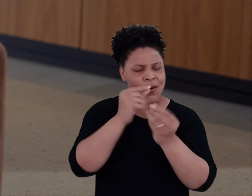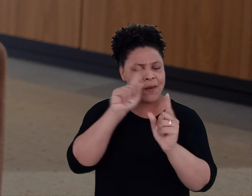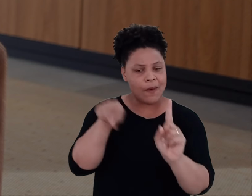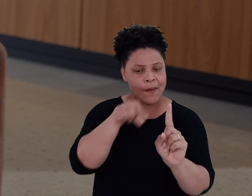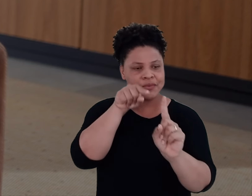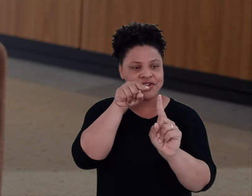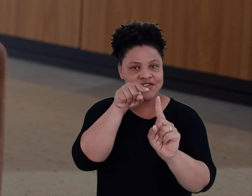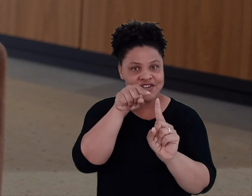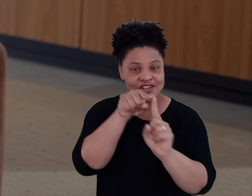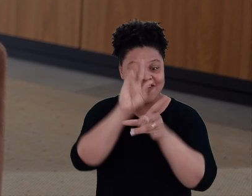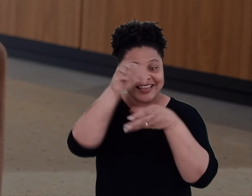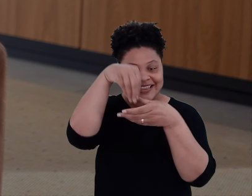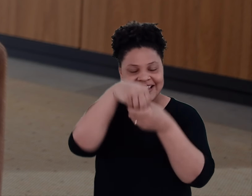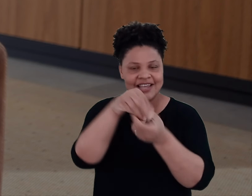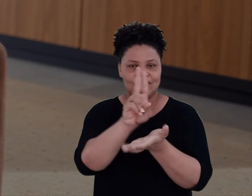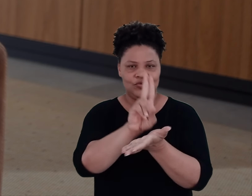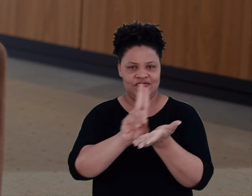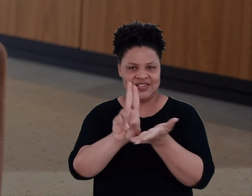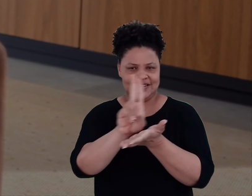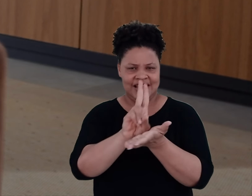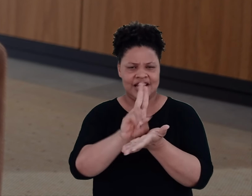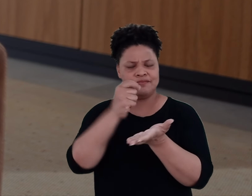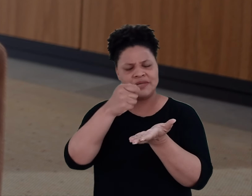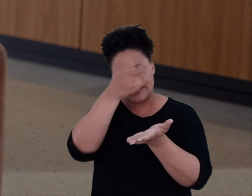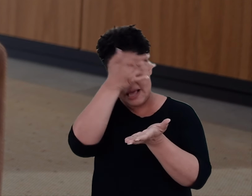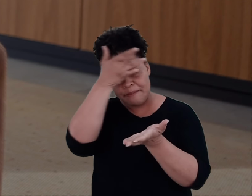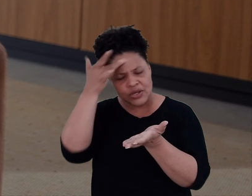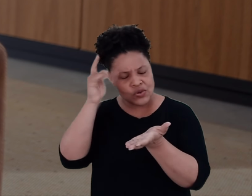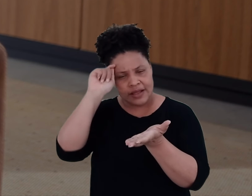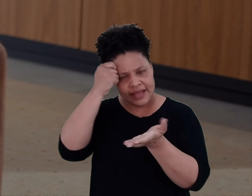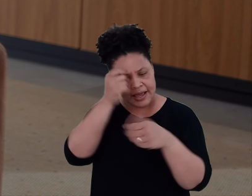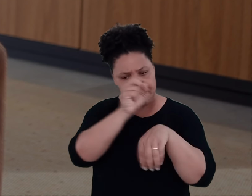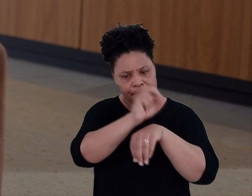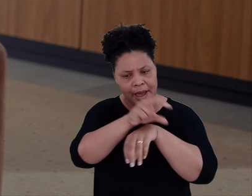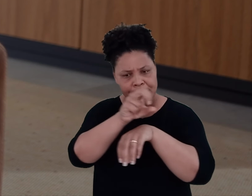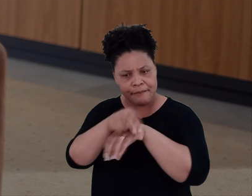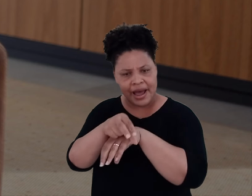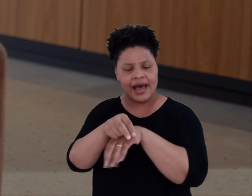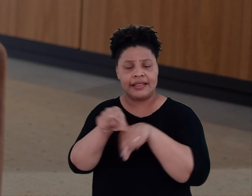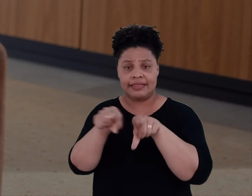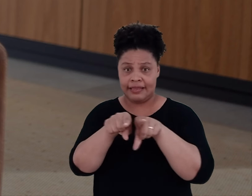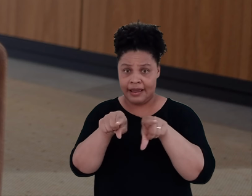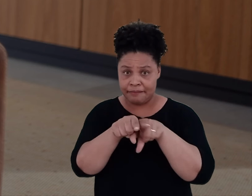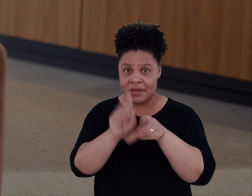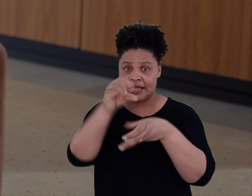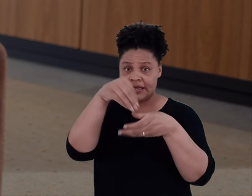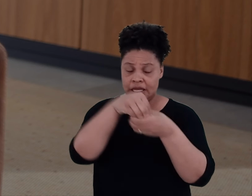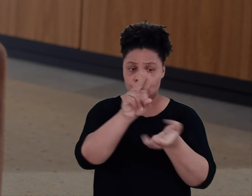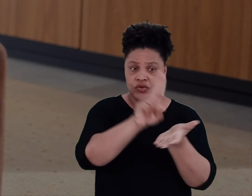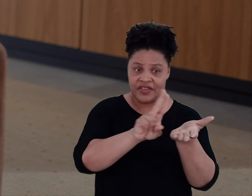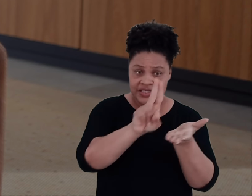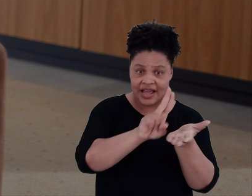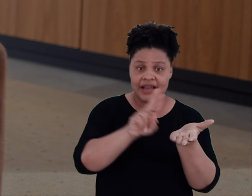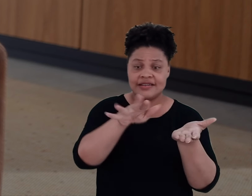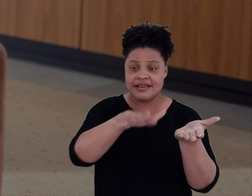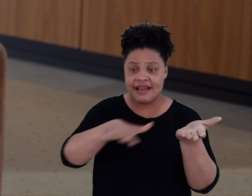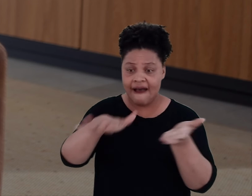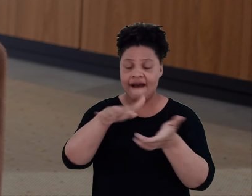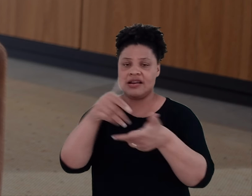corpo docente das universidades. É preciso que os estudantes se reconheçam no mercado e na universidade, onde eles se